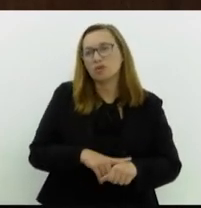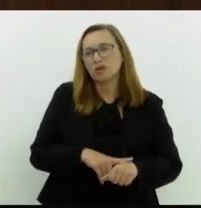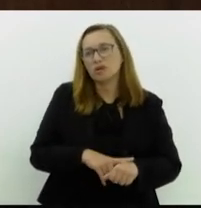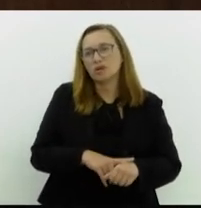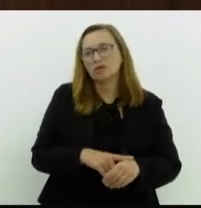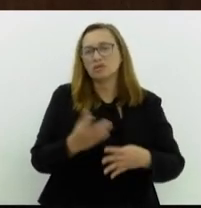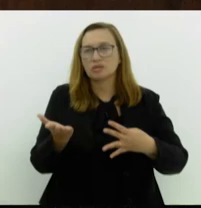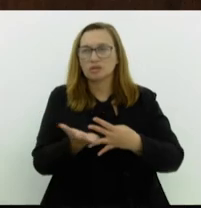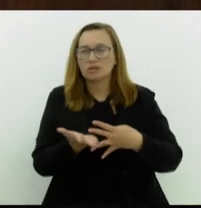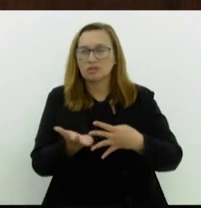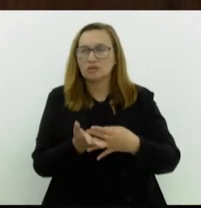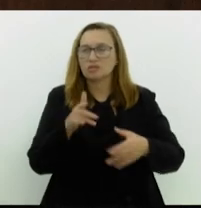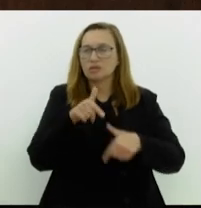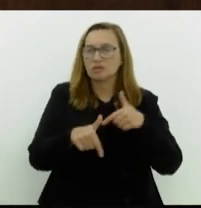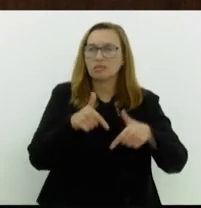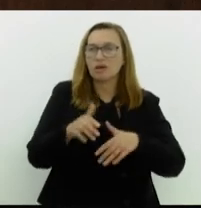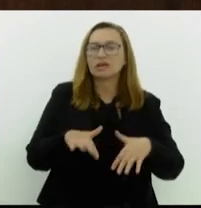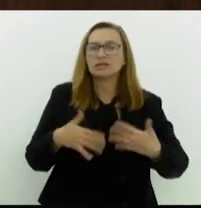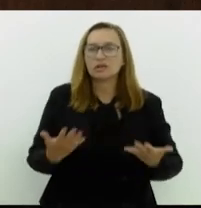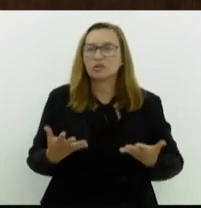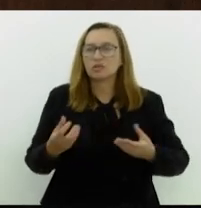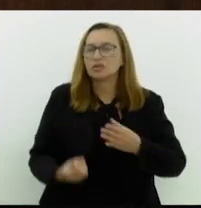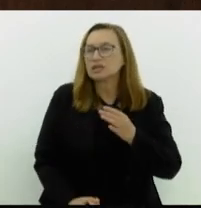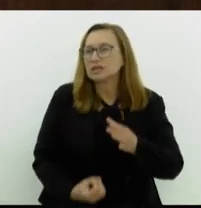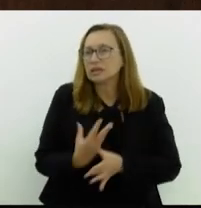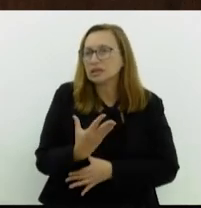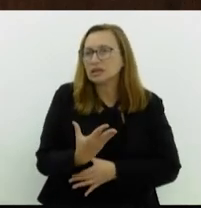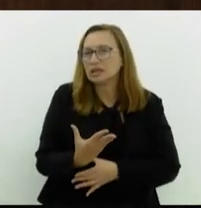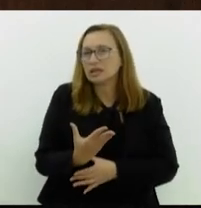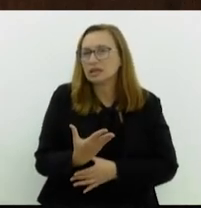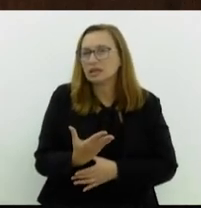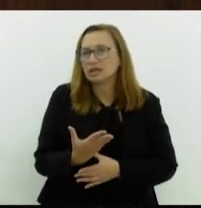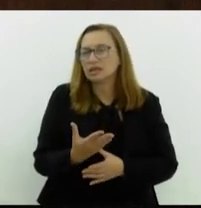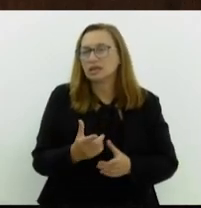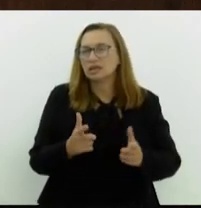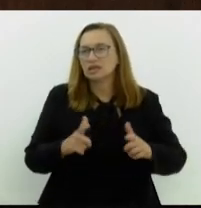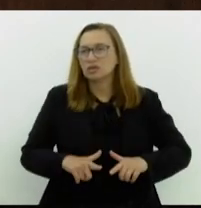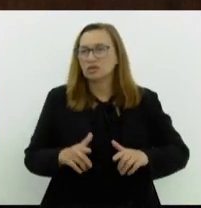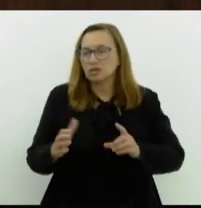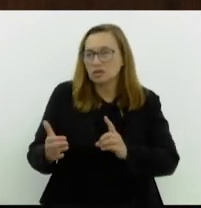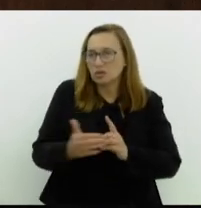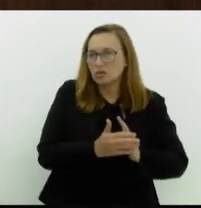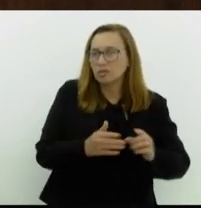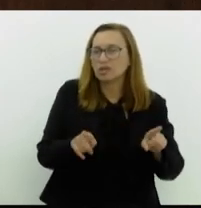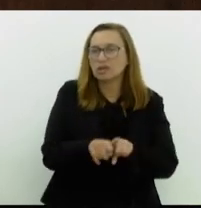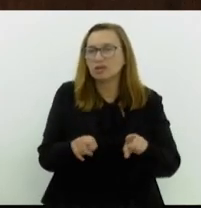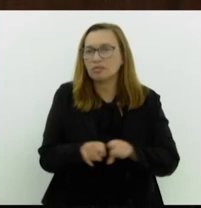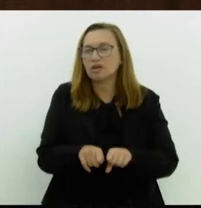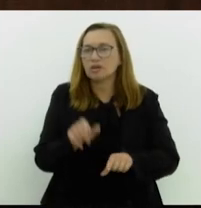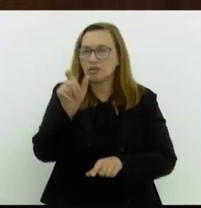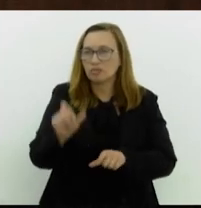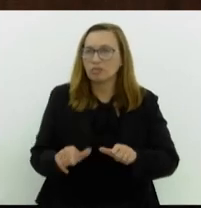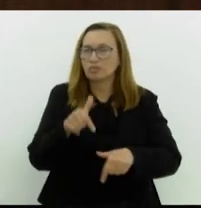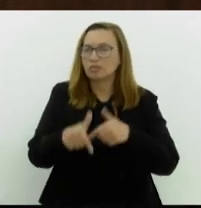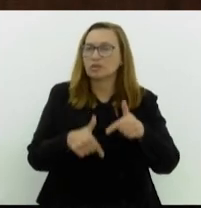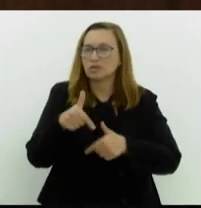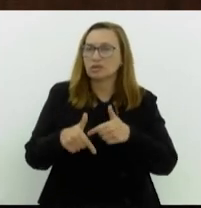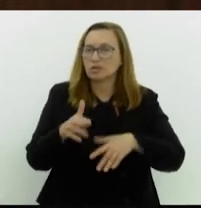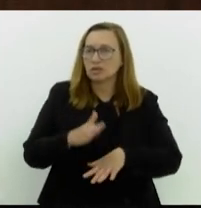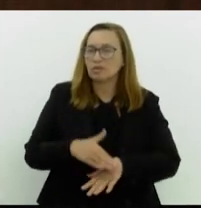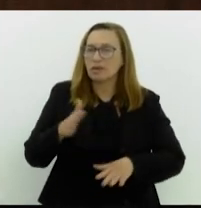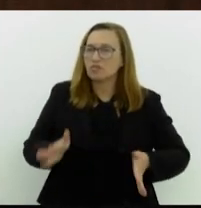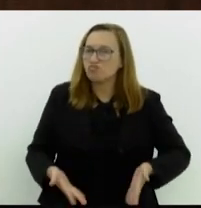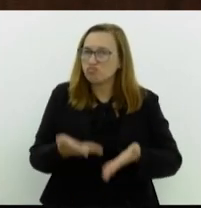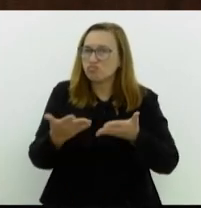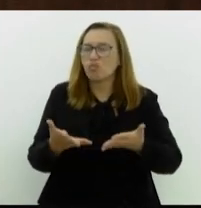seu trabalho. Então, quando se cria esse ambiente de acolhimento também para o trabalhador, dá a ele mais